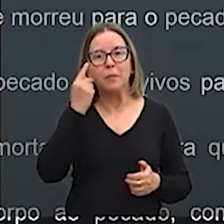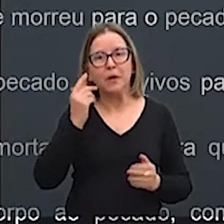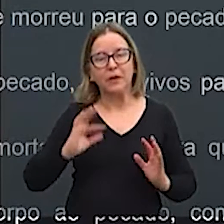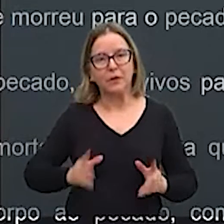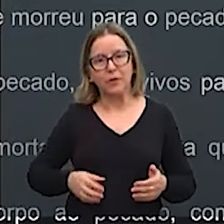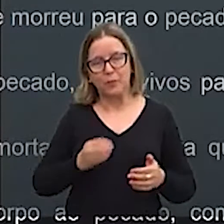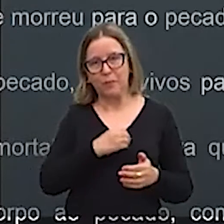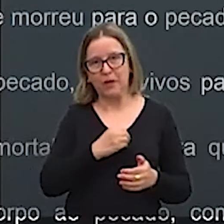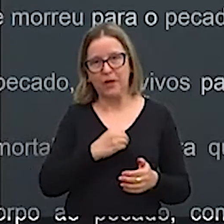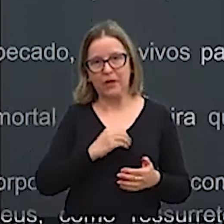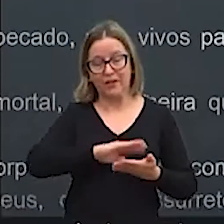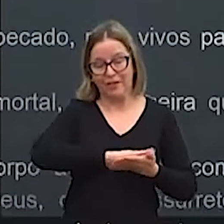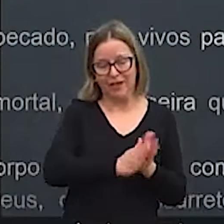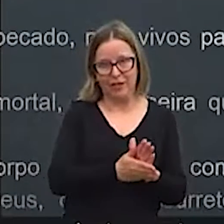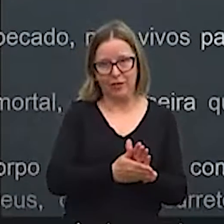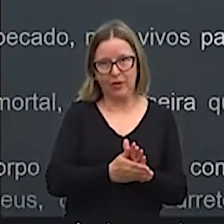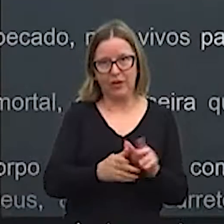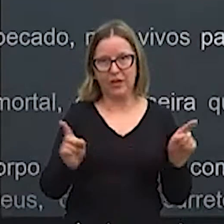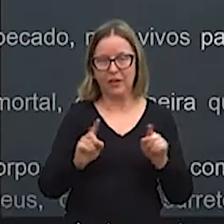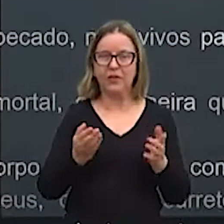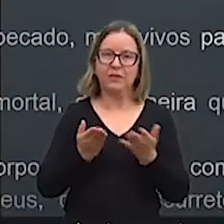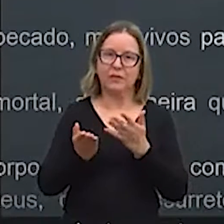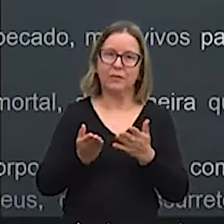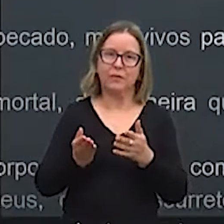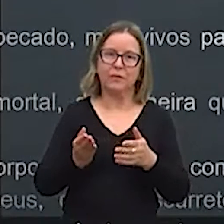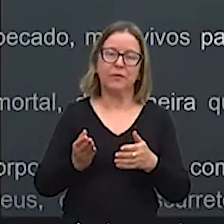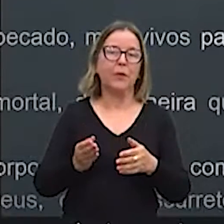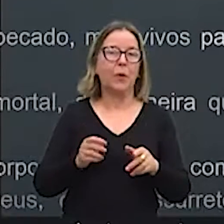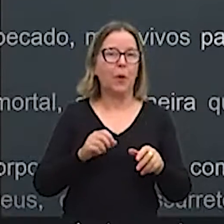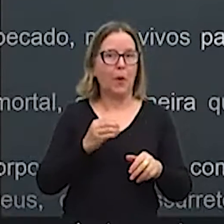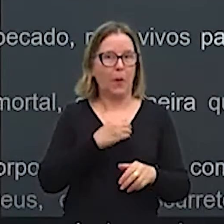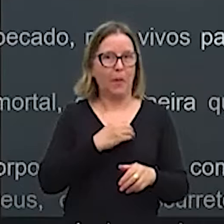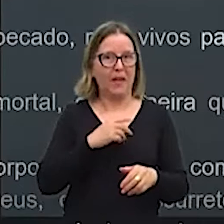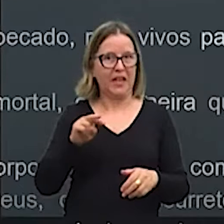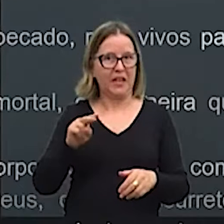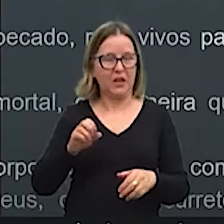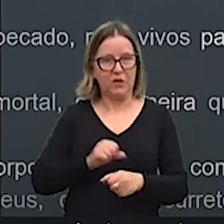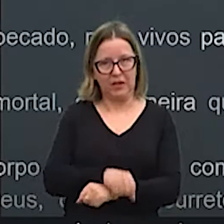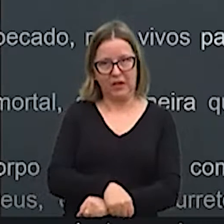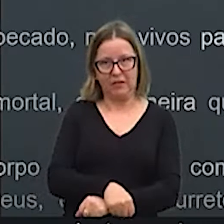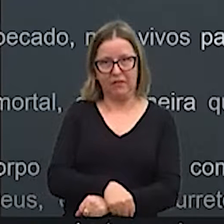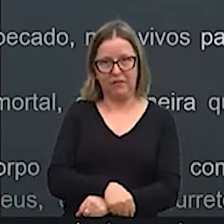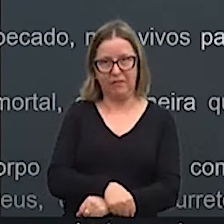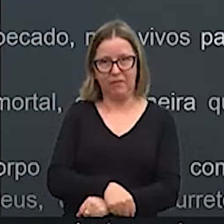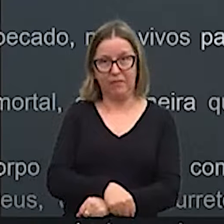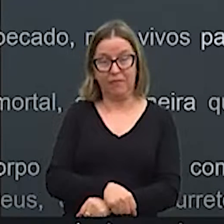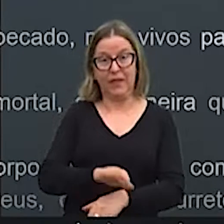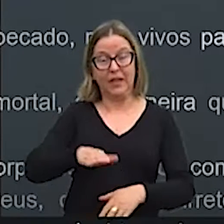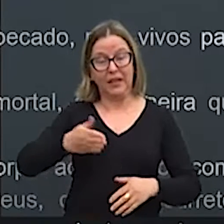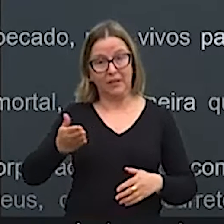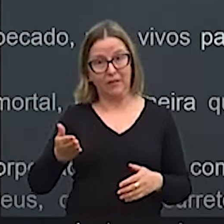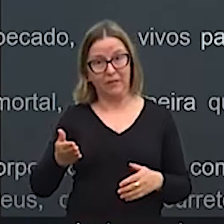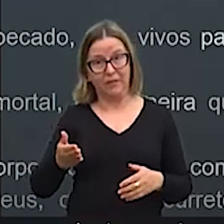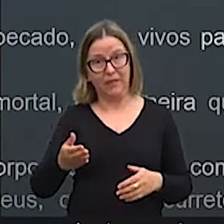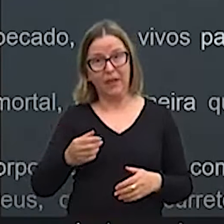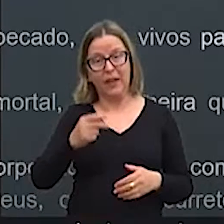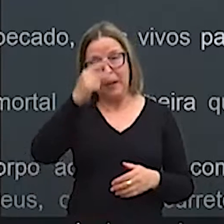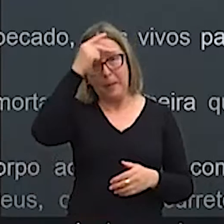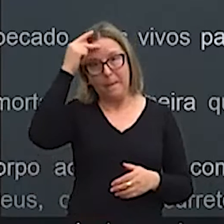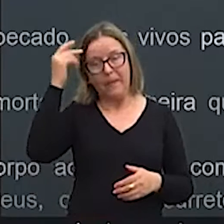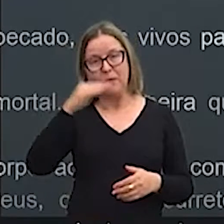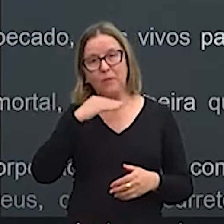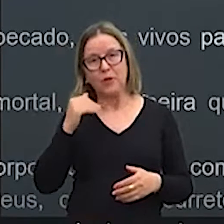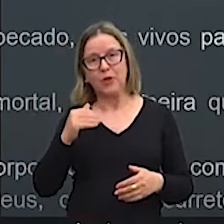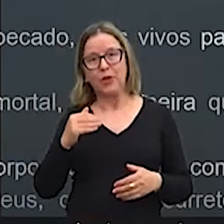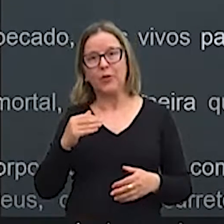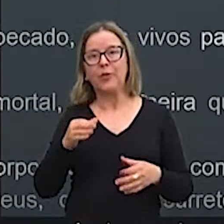do pecado seja destruído, e não sirvamos o pecado como escravos. Porquanto, quem morreu está